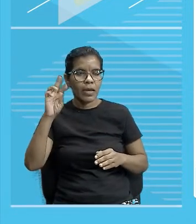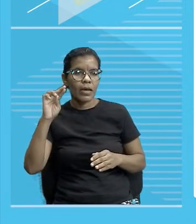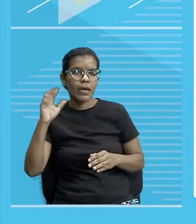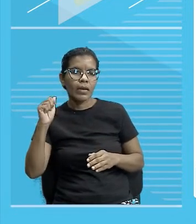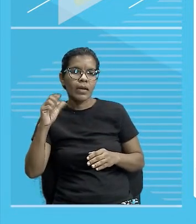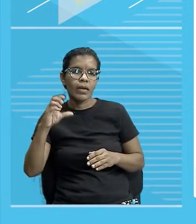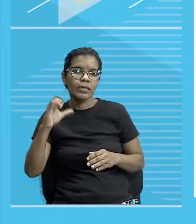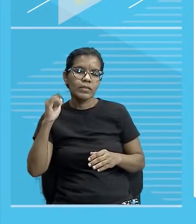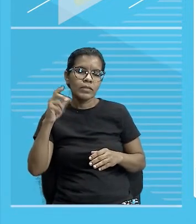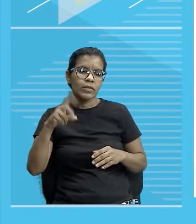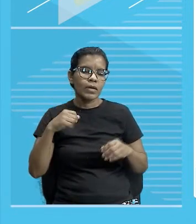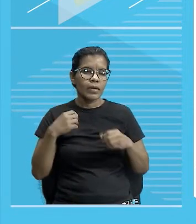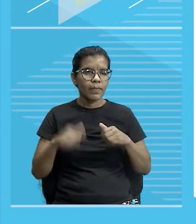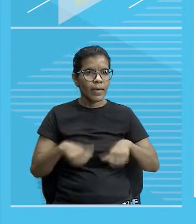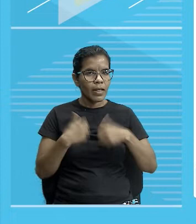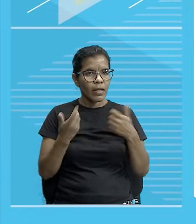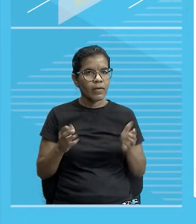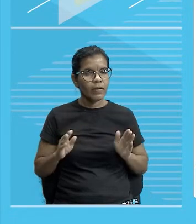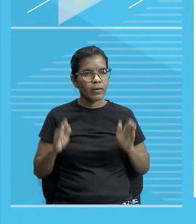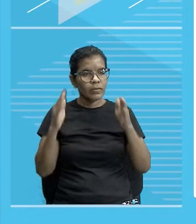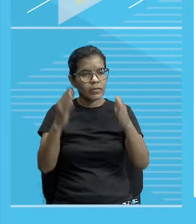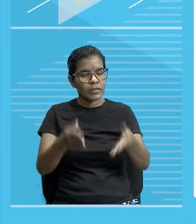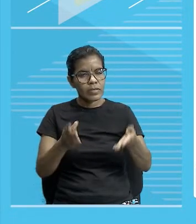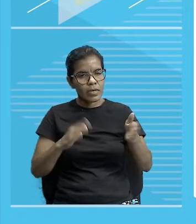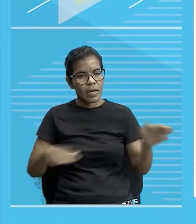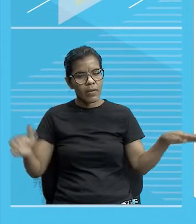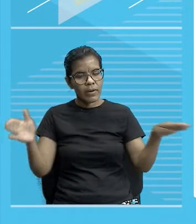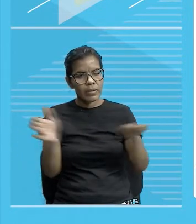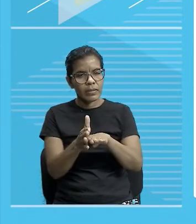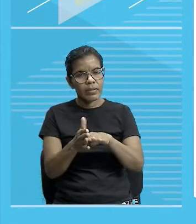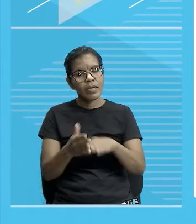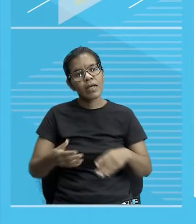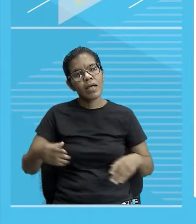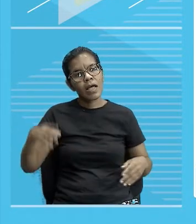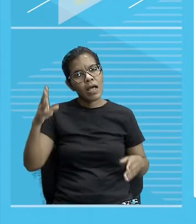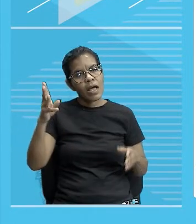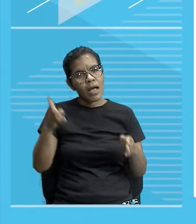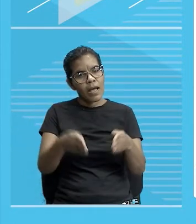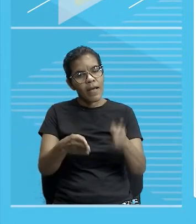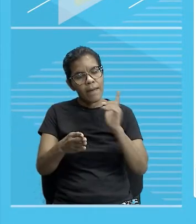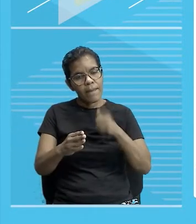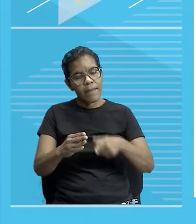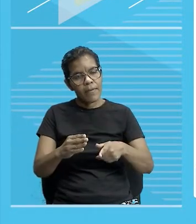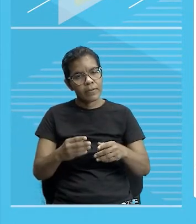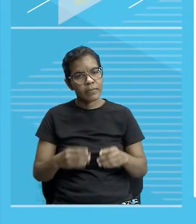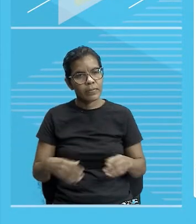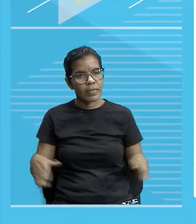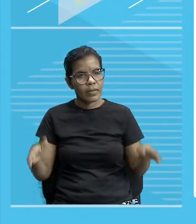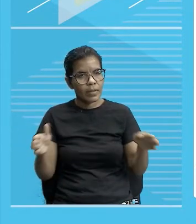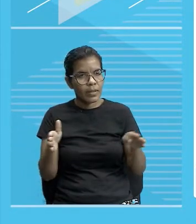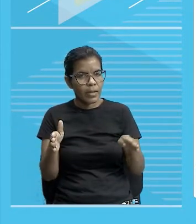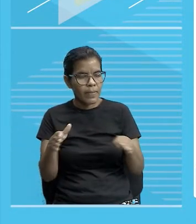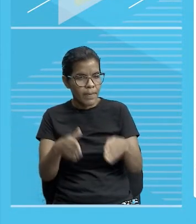alcançar as metas lembrando gente que as metas do nível operacional é a curto prazo e do